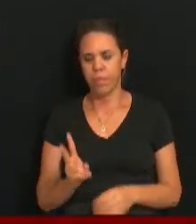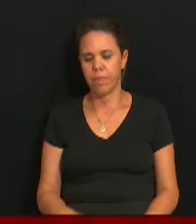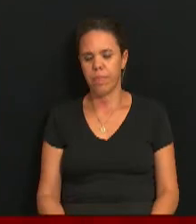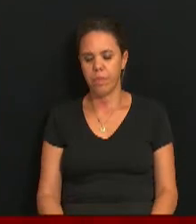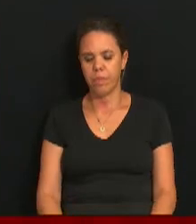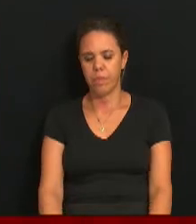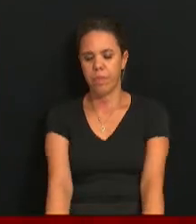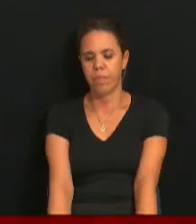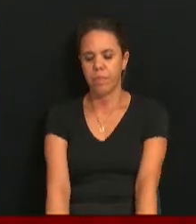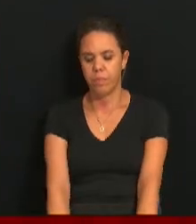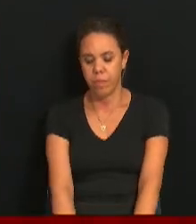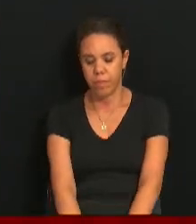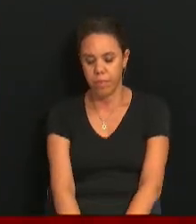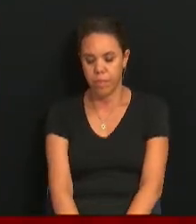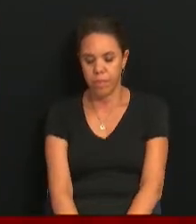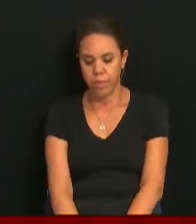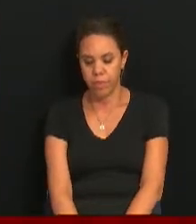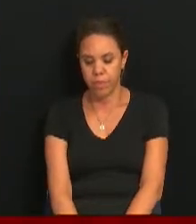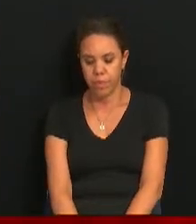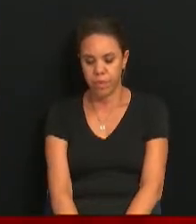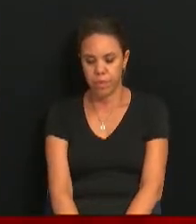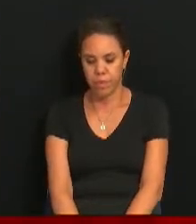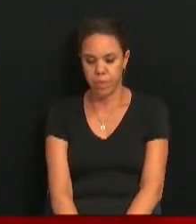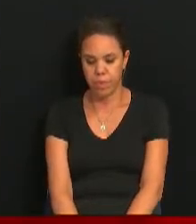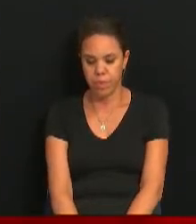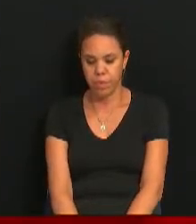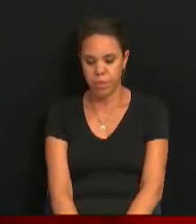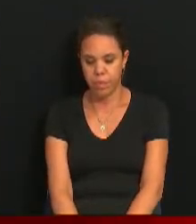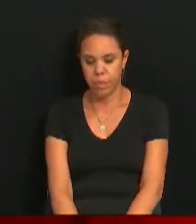apresentar nossas pautas.